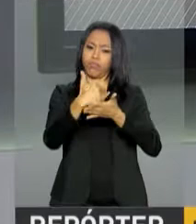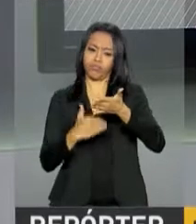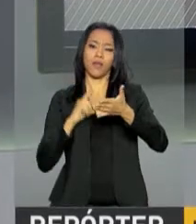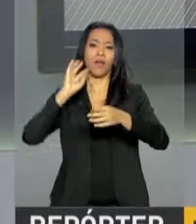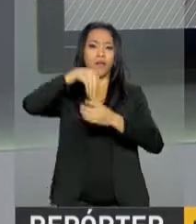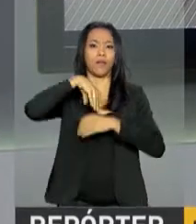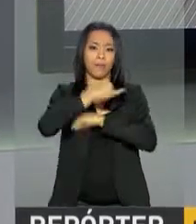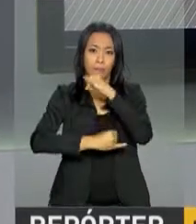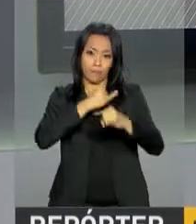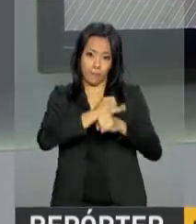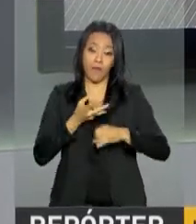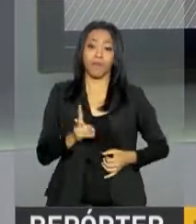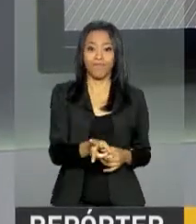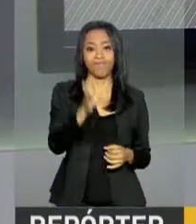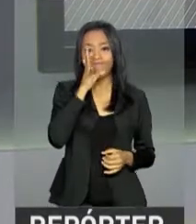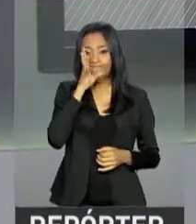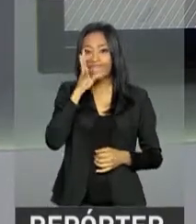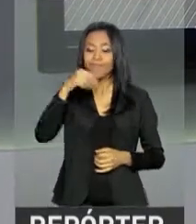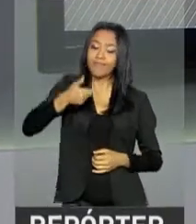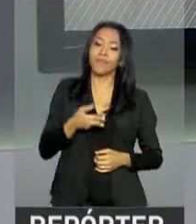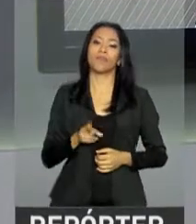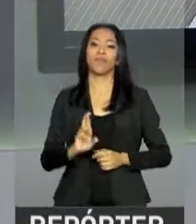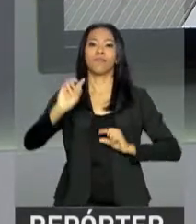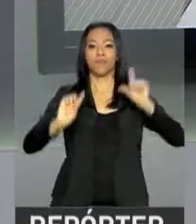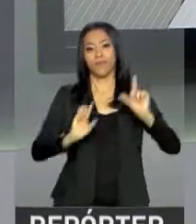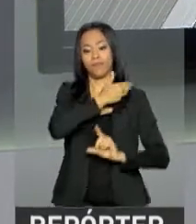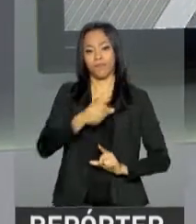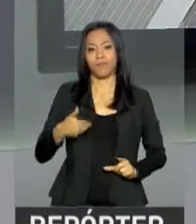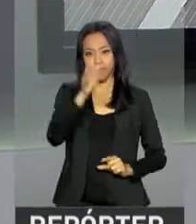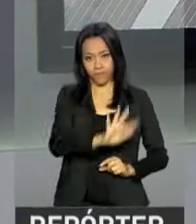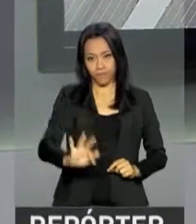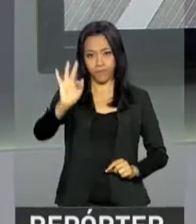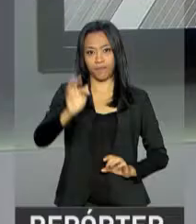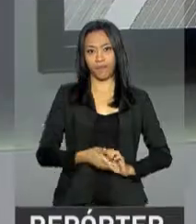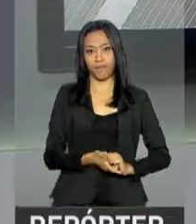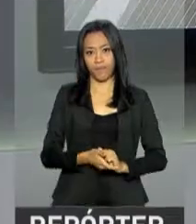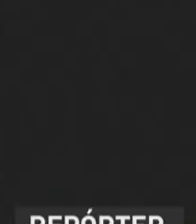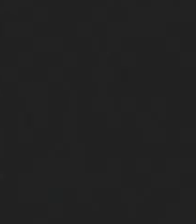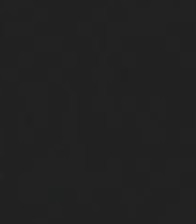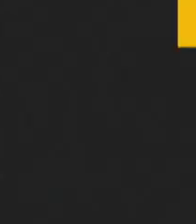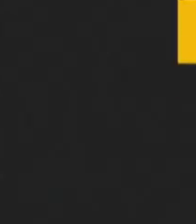na página da nbr na internet continue com a gente aqui na nbr a tv do governo federal